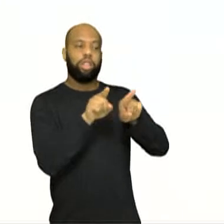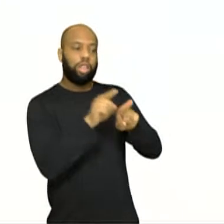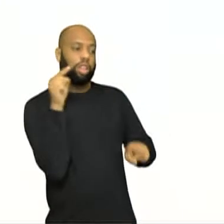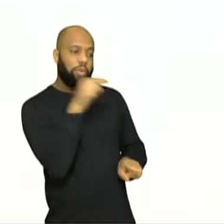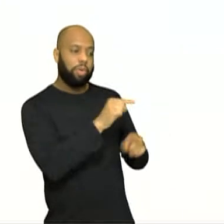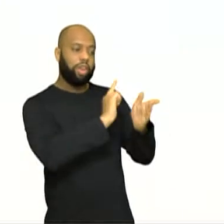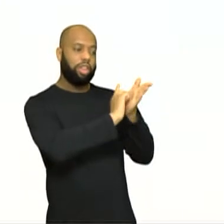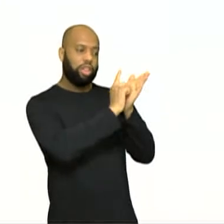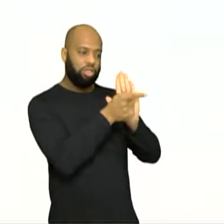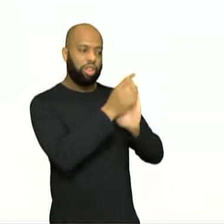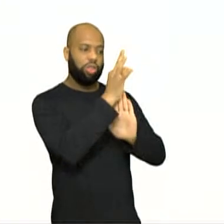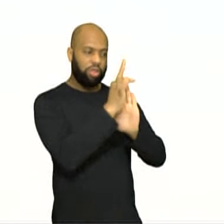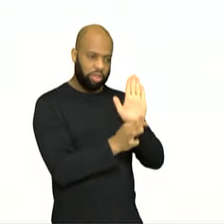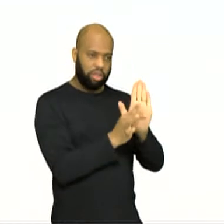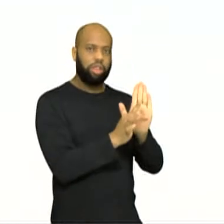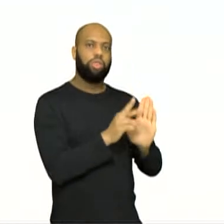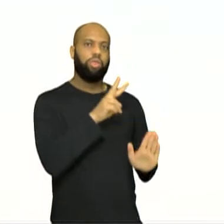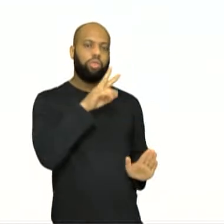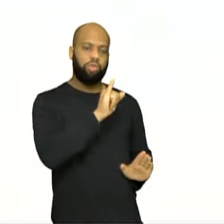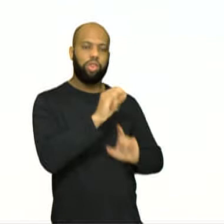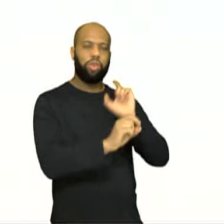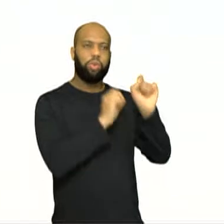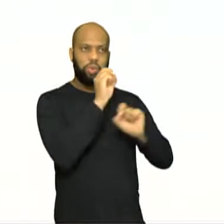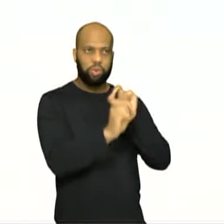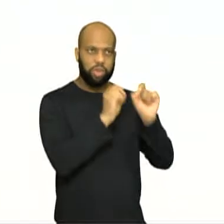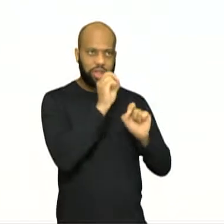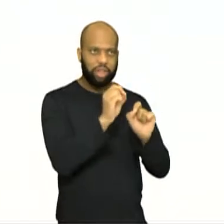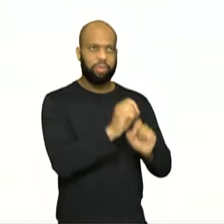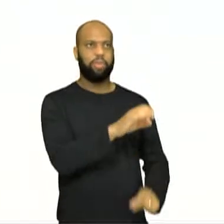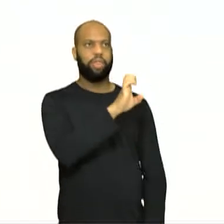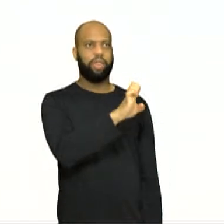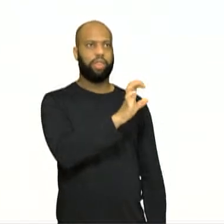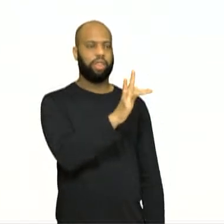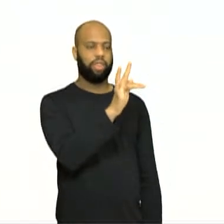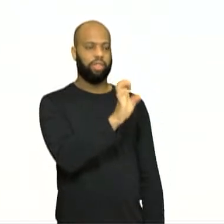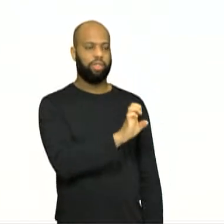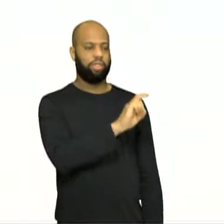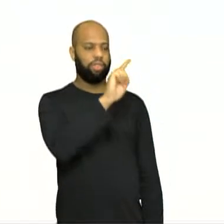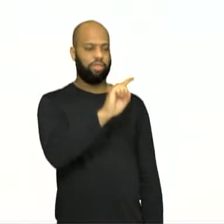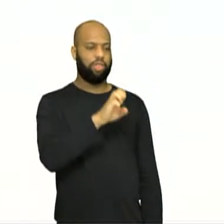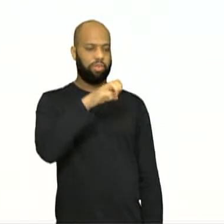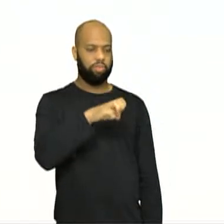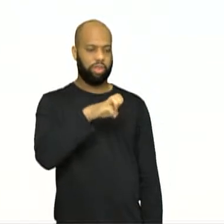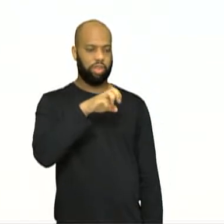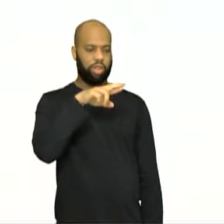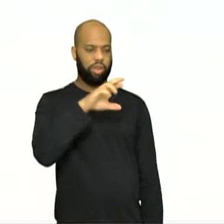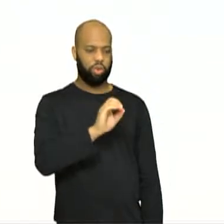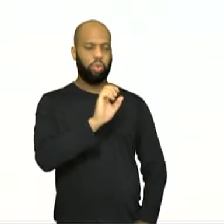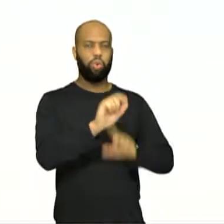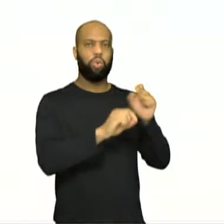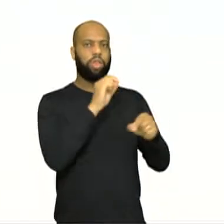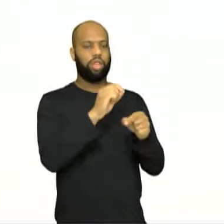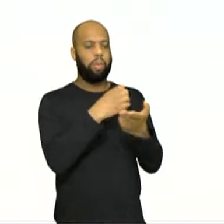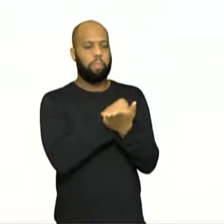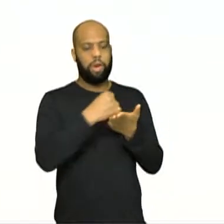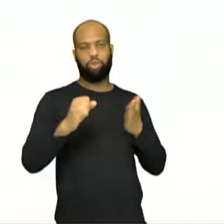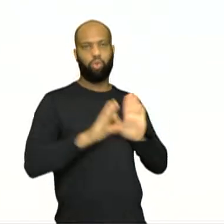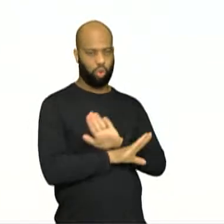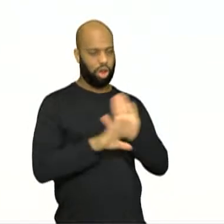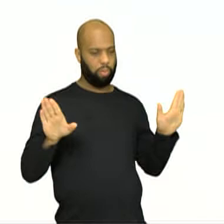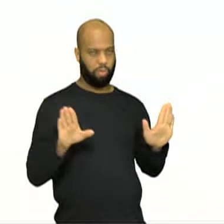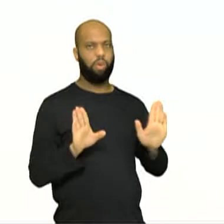Este gênero textual tende ao efêmero. O que é efêmero? É o que é passageiro. Como a charge trabalha